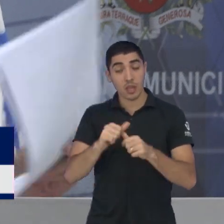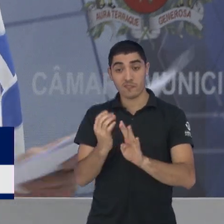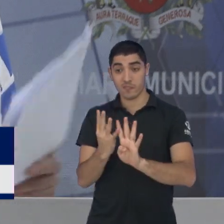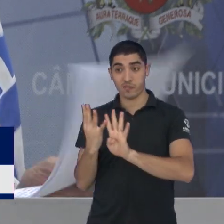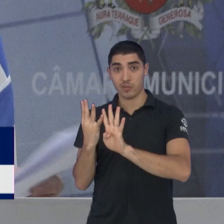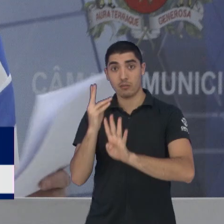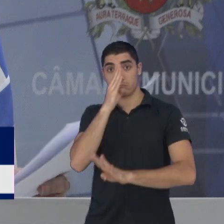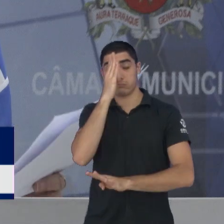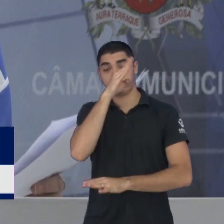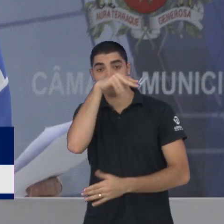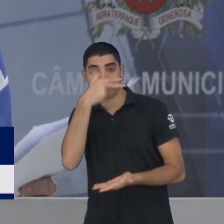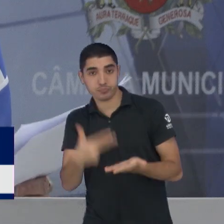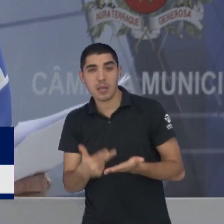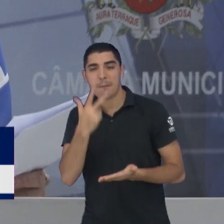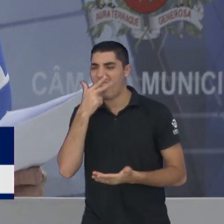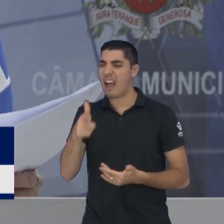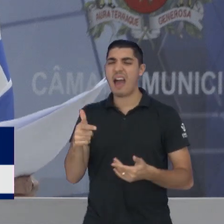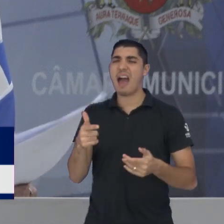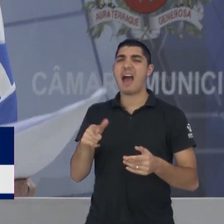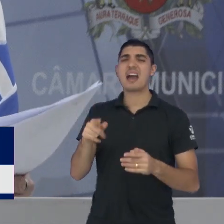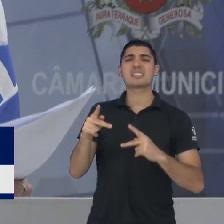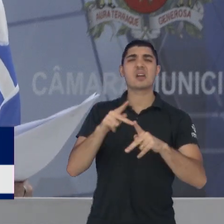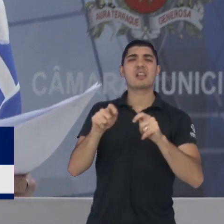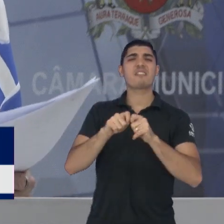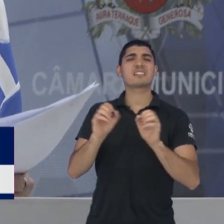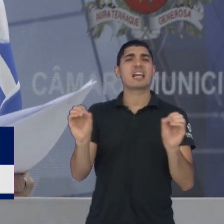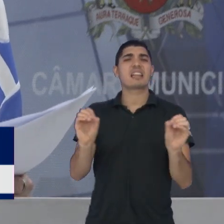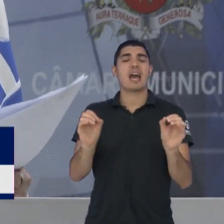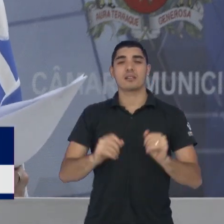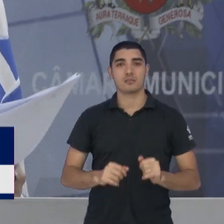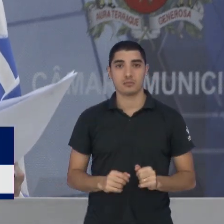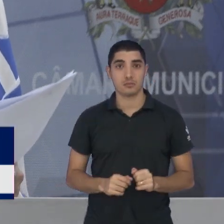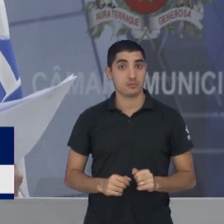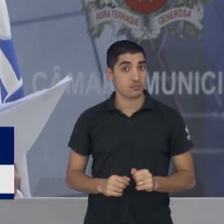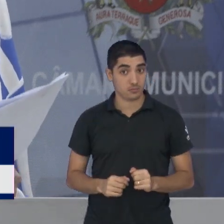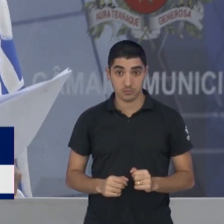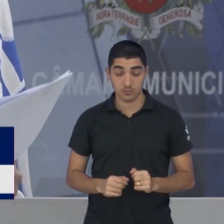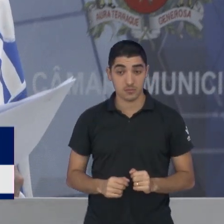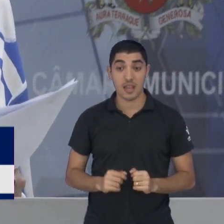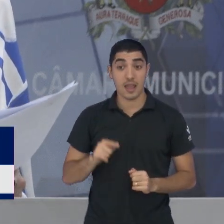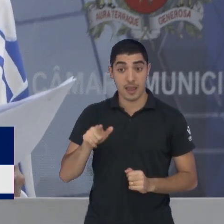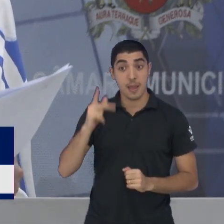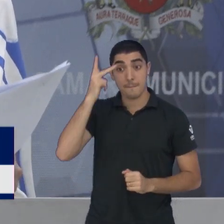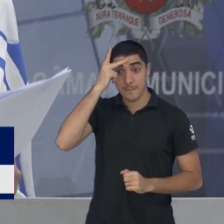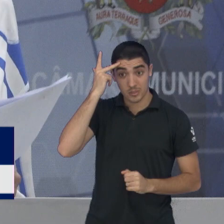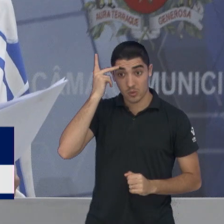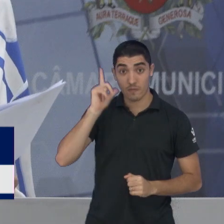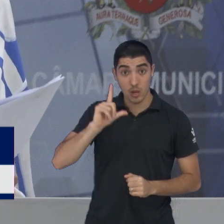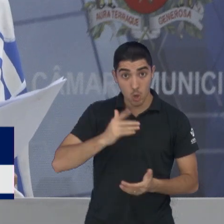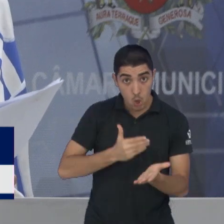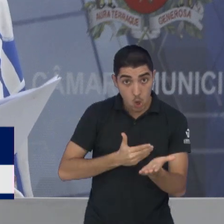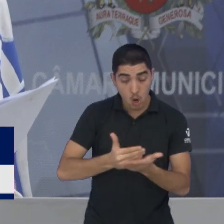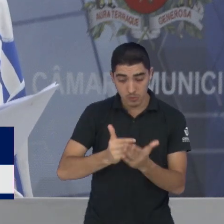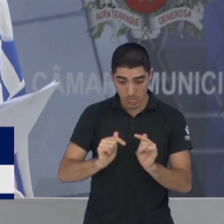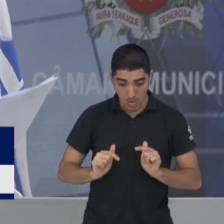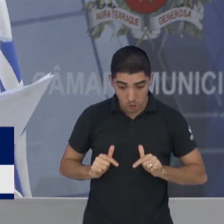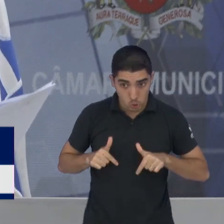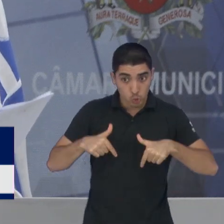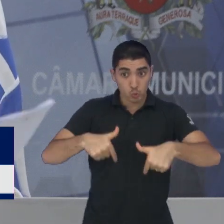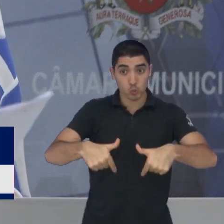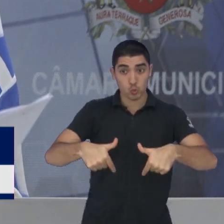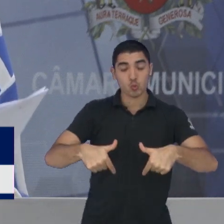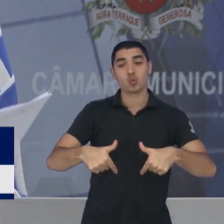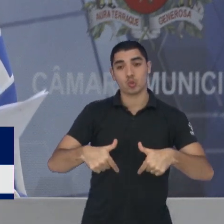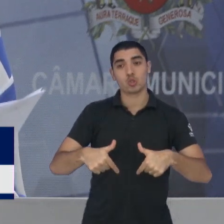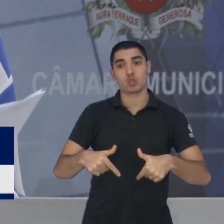não está acontecendo nada. Só a partir que vão tomar alguma atitude para fazer atendimento de dengue